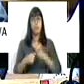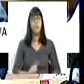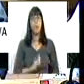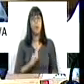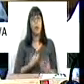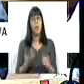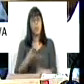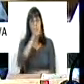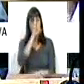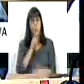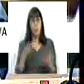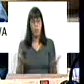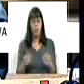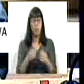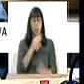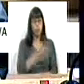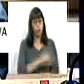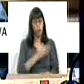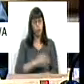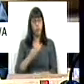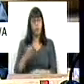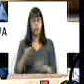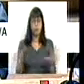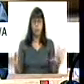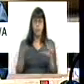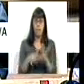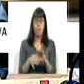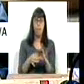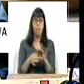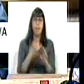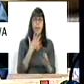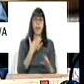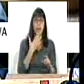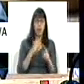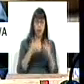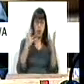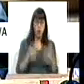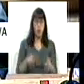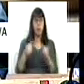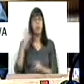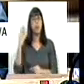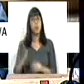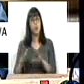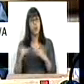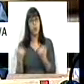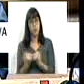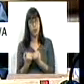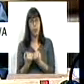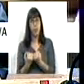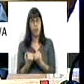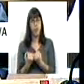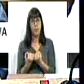preocupação do Governo é todos os dias conciliar rigor orçamental com justiça social,